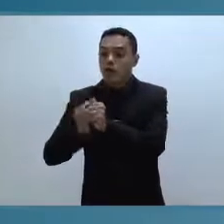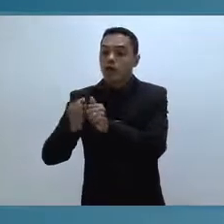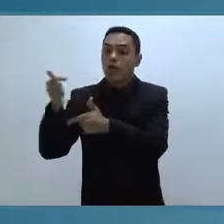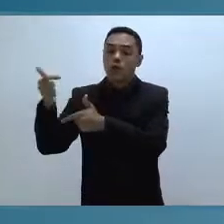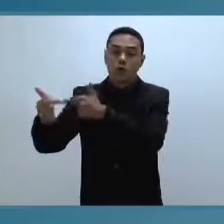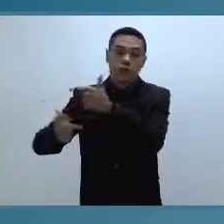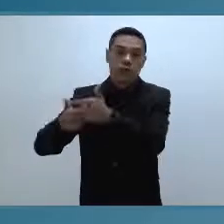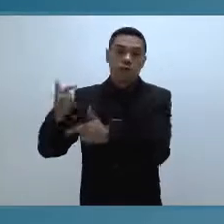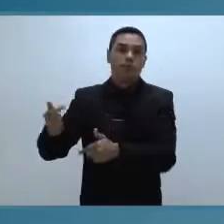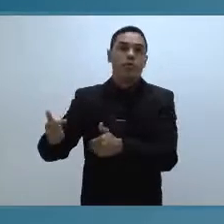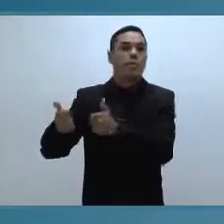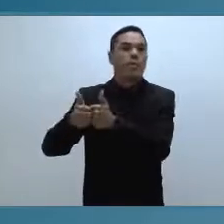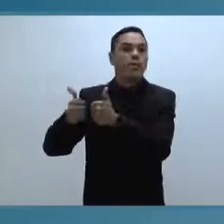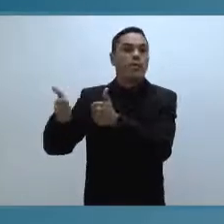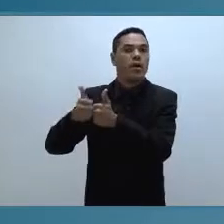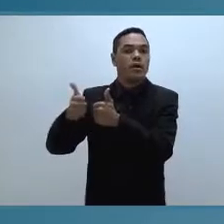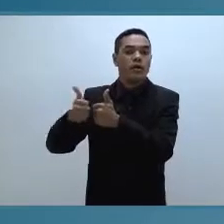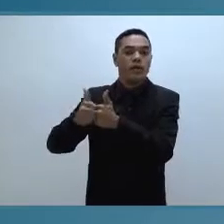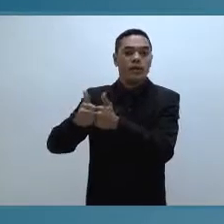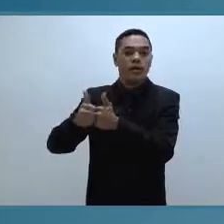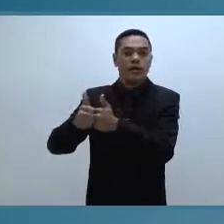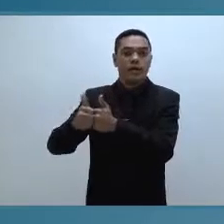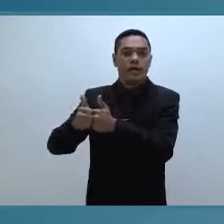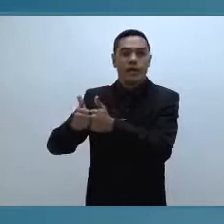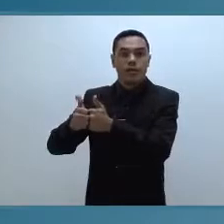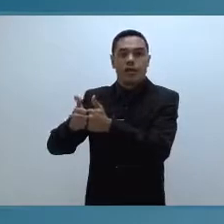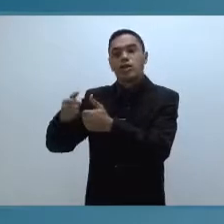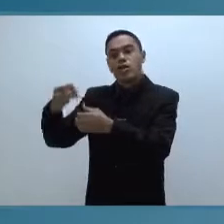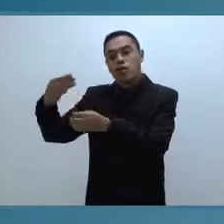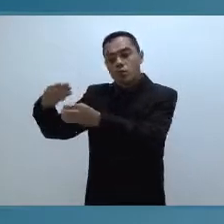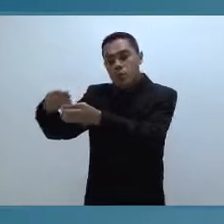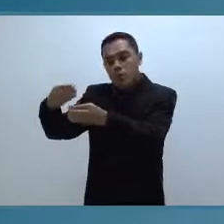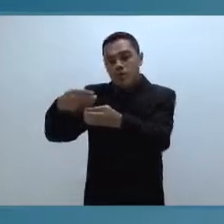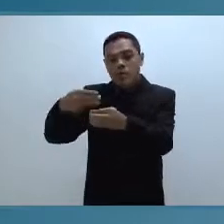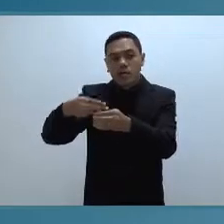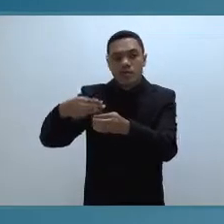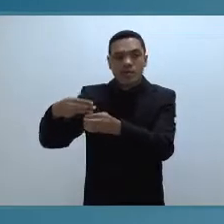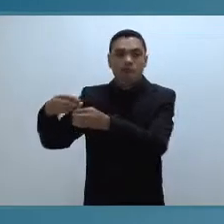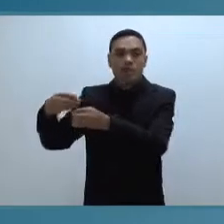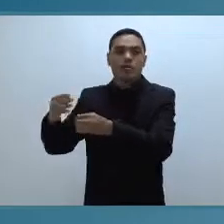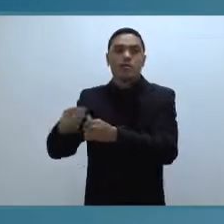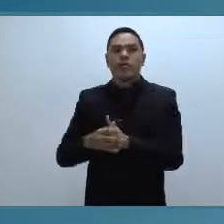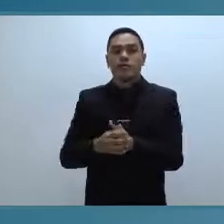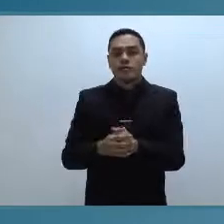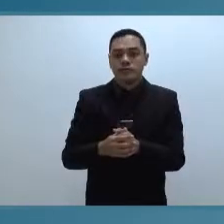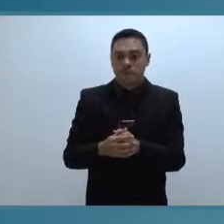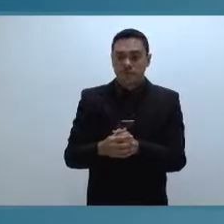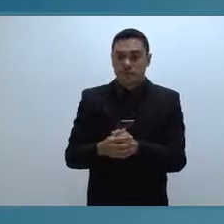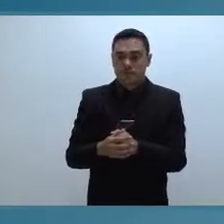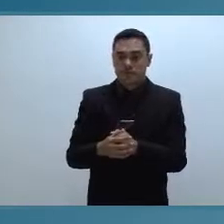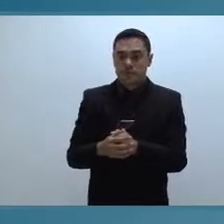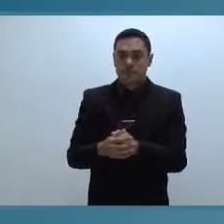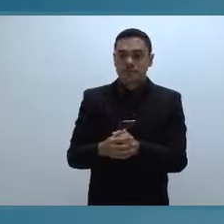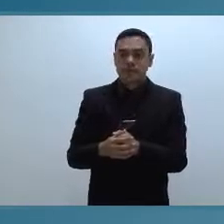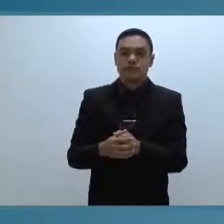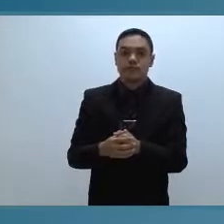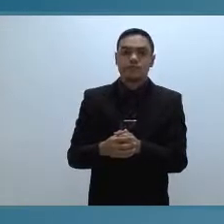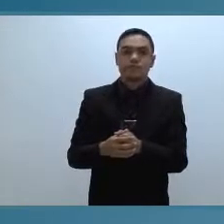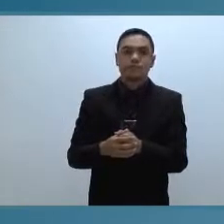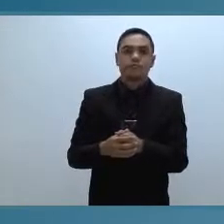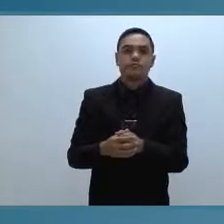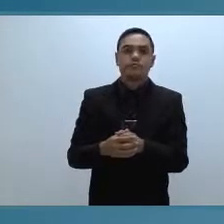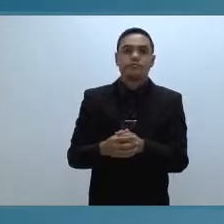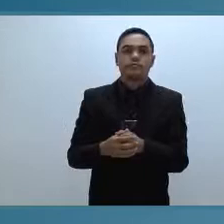o município imaginaria que seu prefeito pudesse residir em outra localidade. este em tal situação representaria